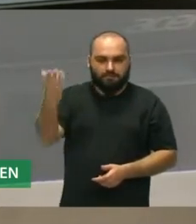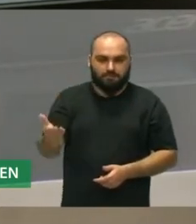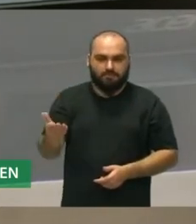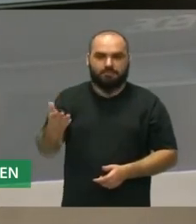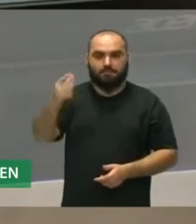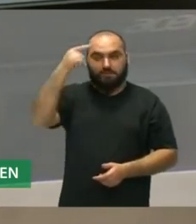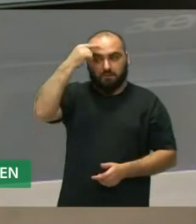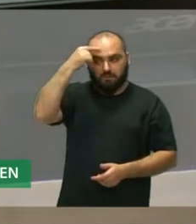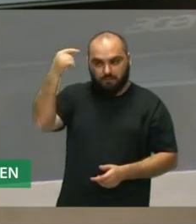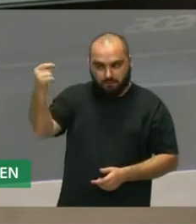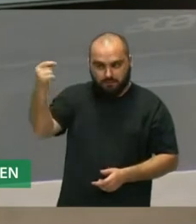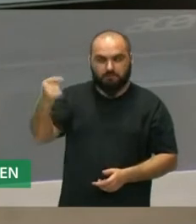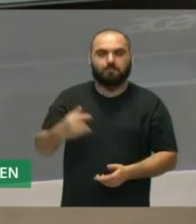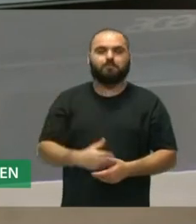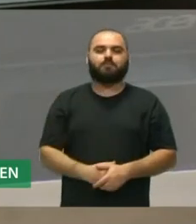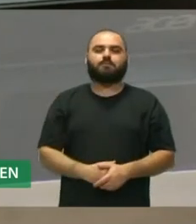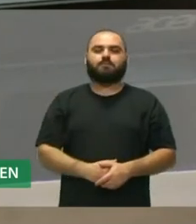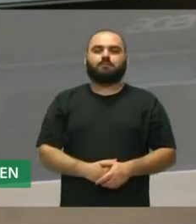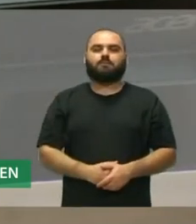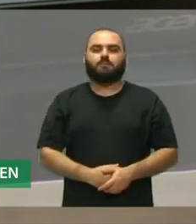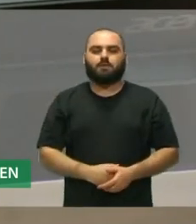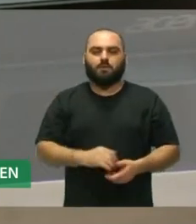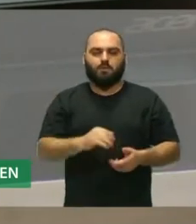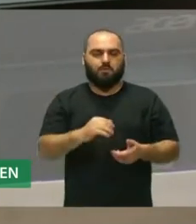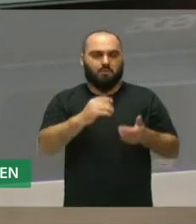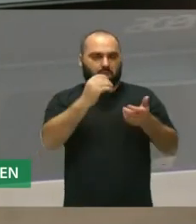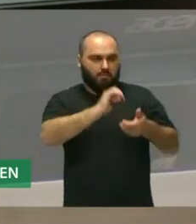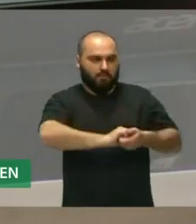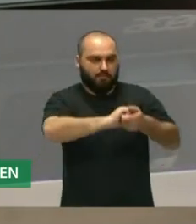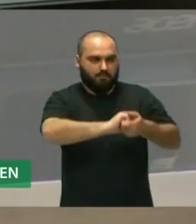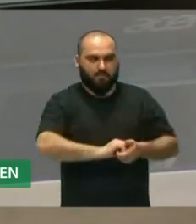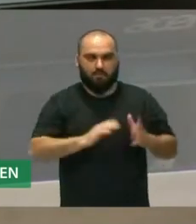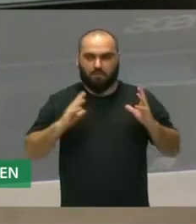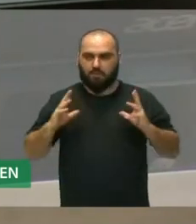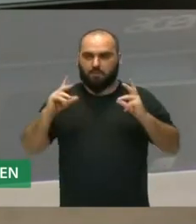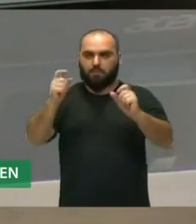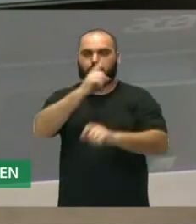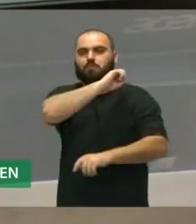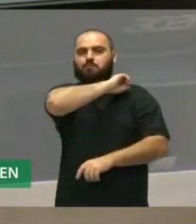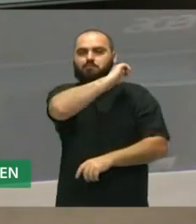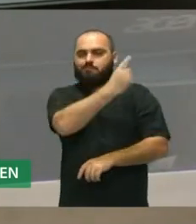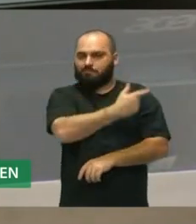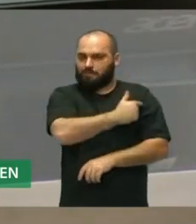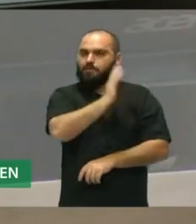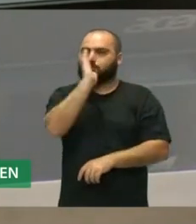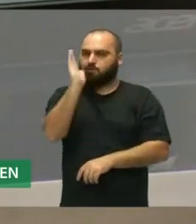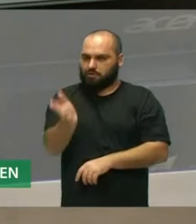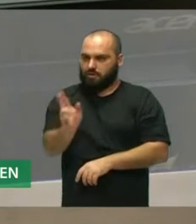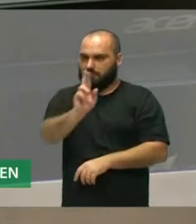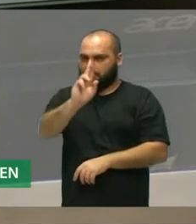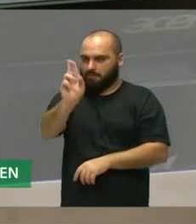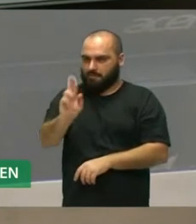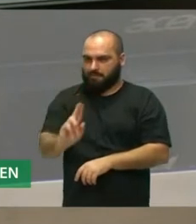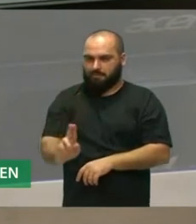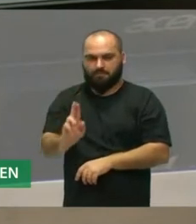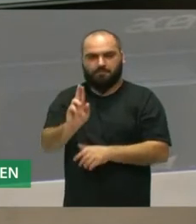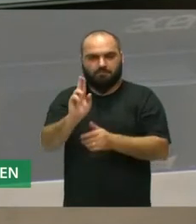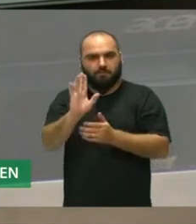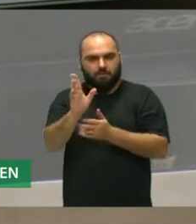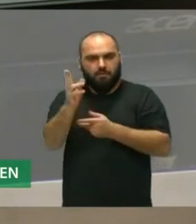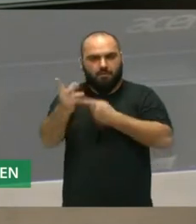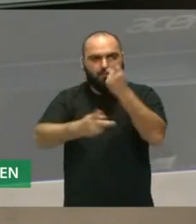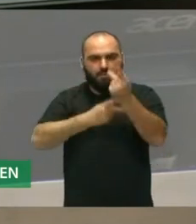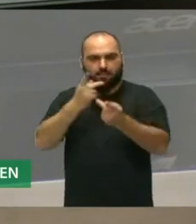Rubens Angioletti, e em seu nome cumprimento a todas as autoridades já nominadas pelo protocolo, senhores,